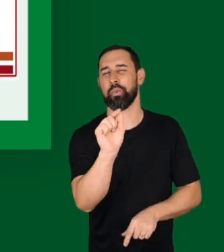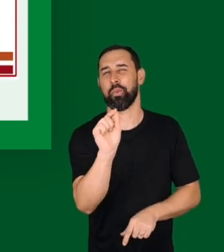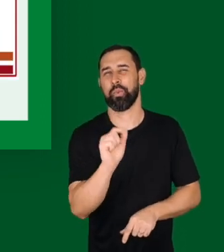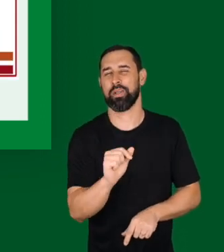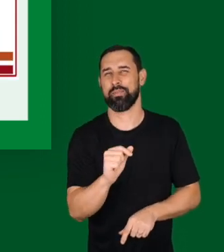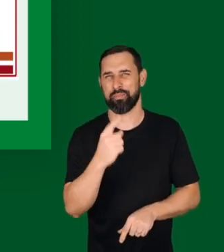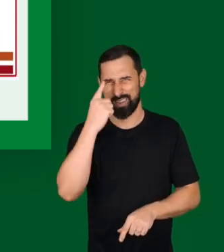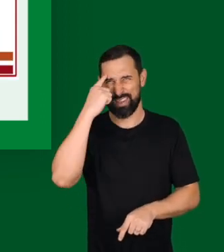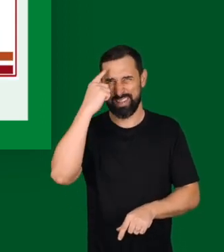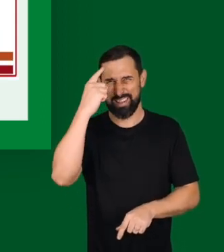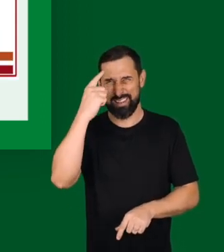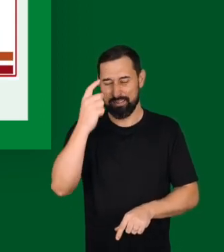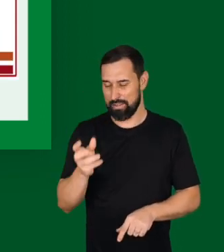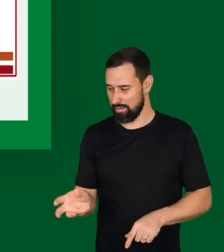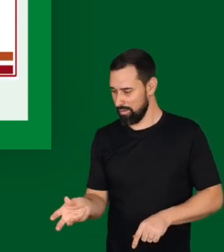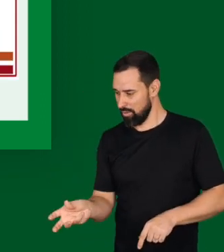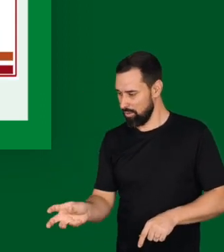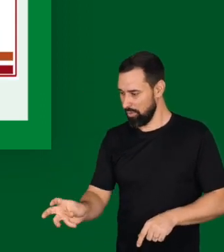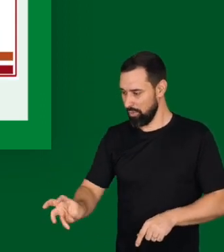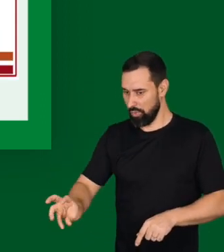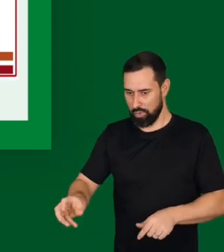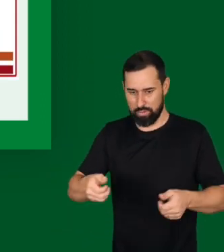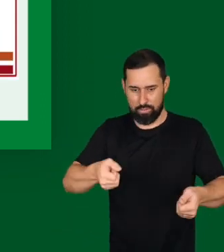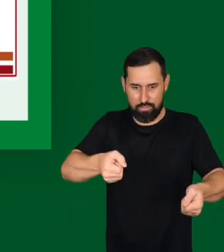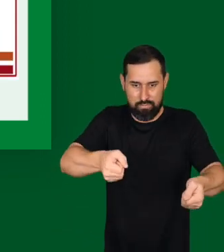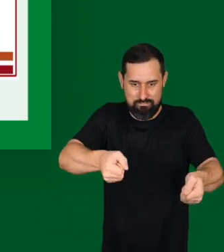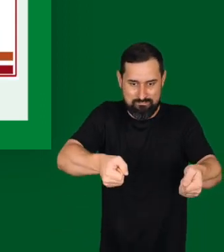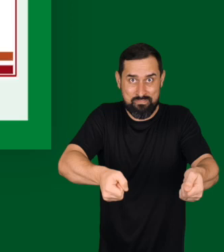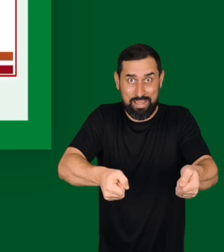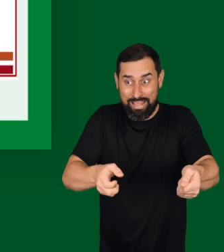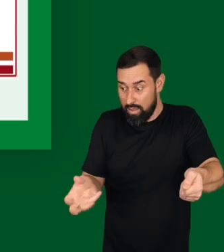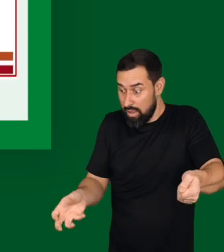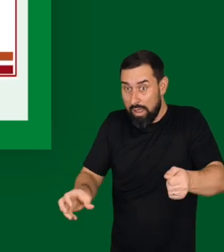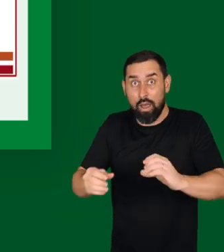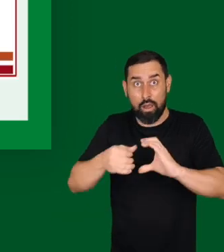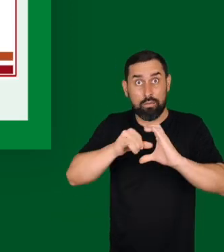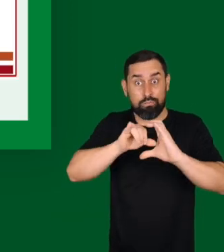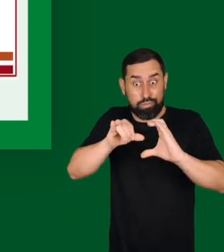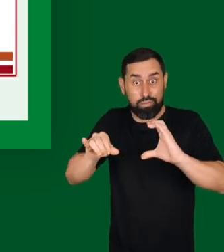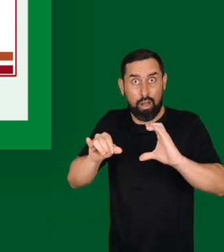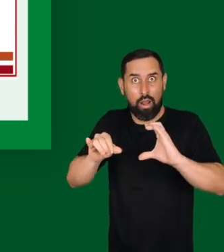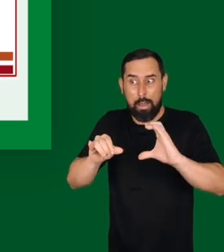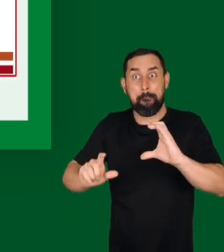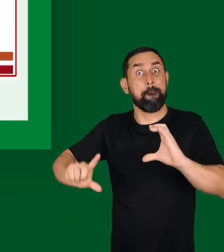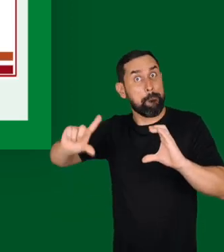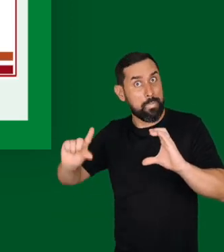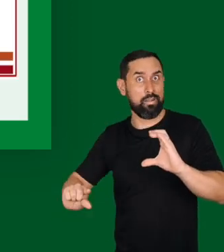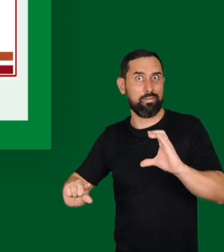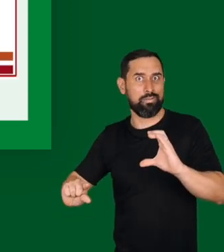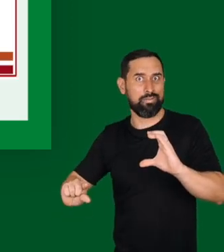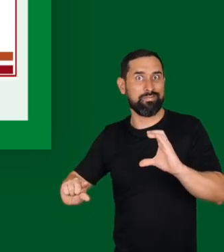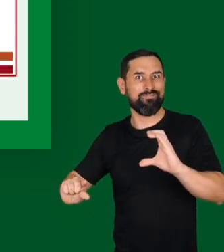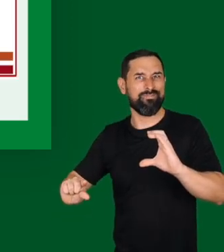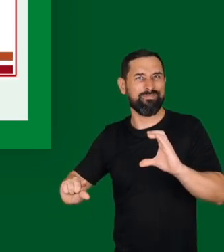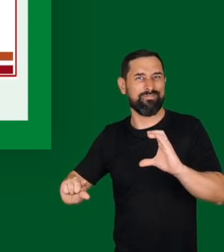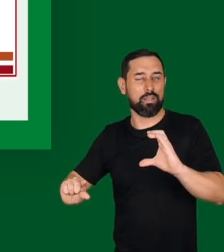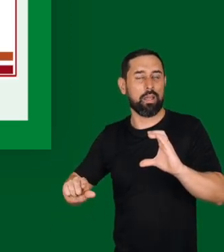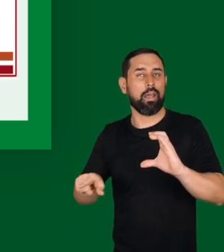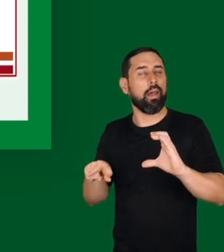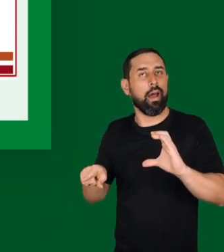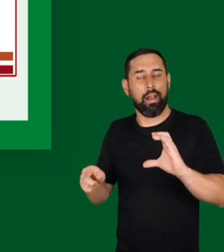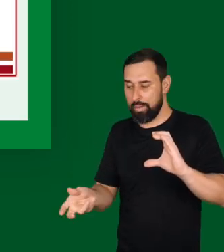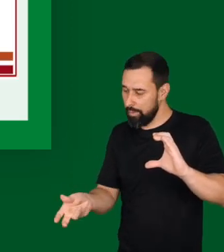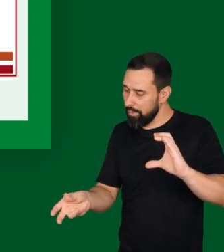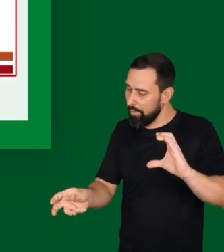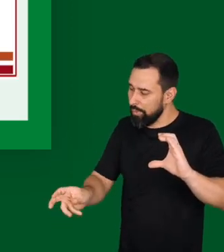que eu esqueci de falar antes, é que você vai usar as doses, os joules que você usa são menores do que a que a gente